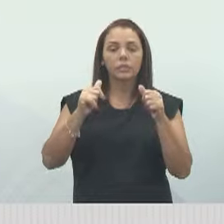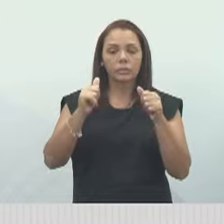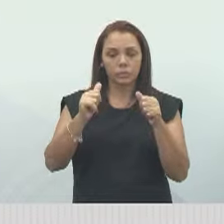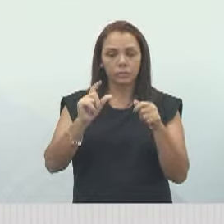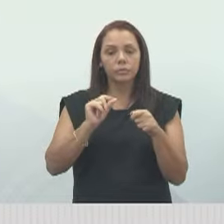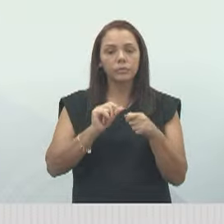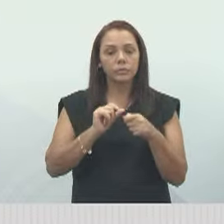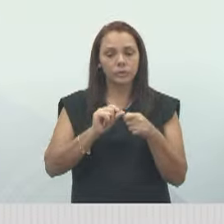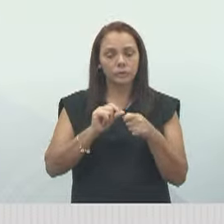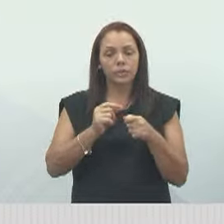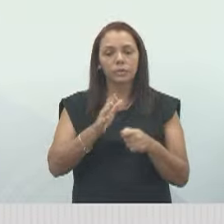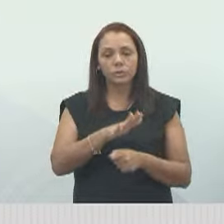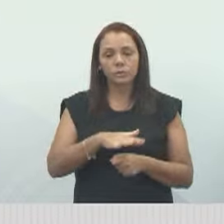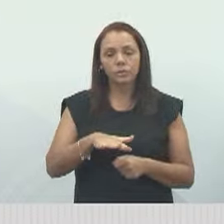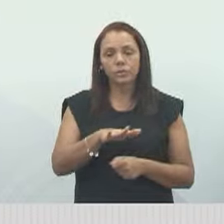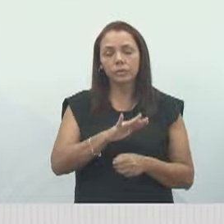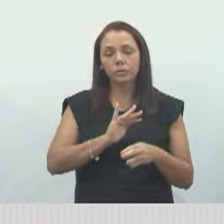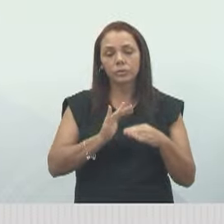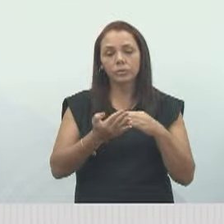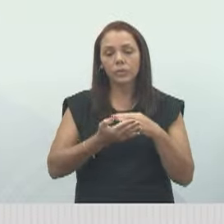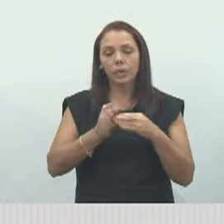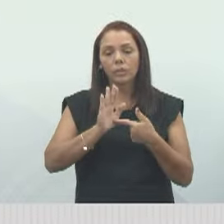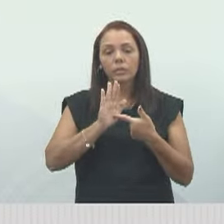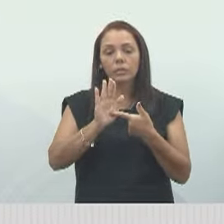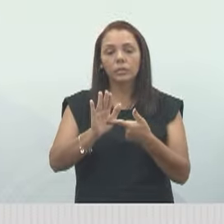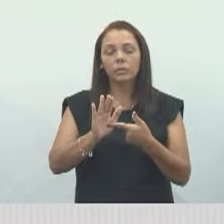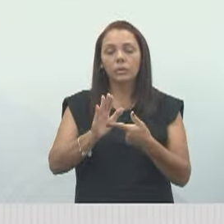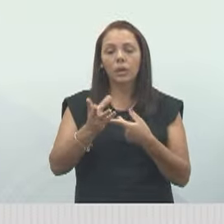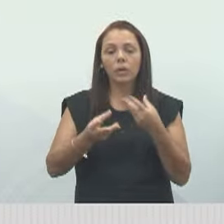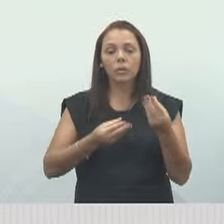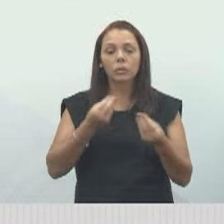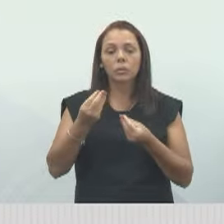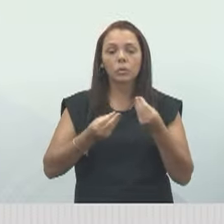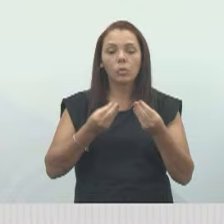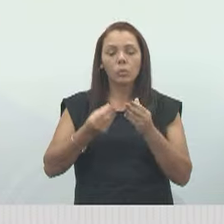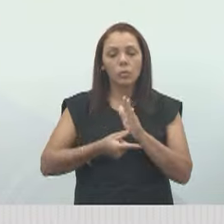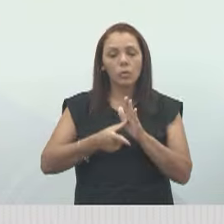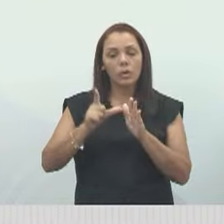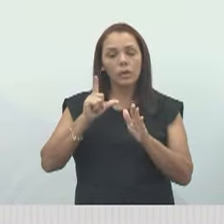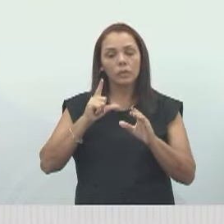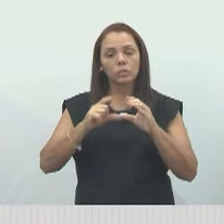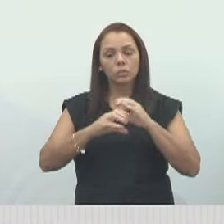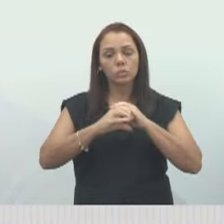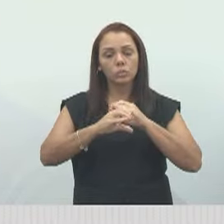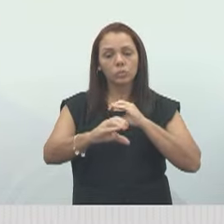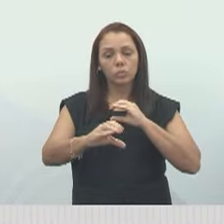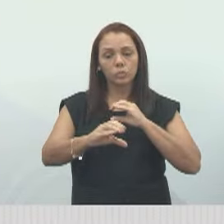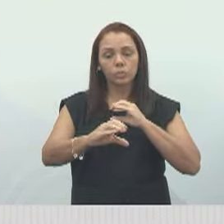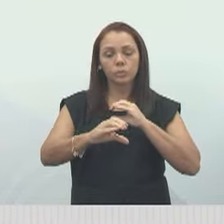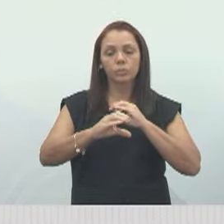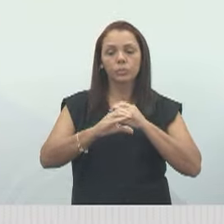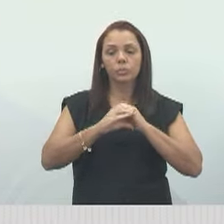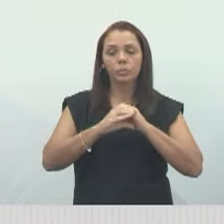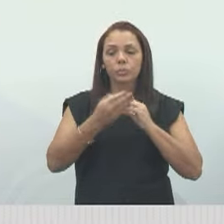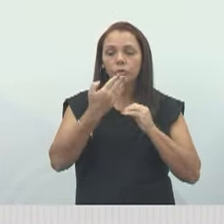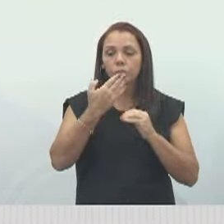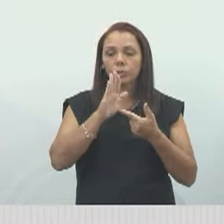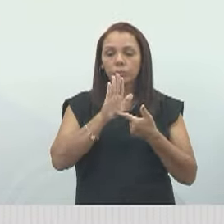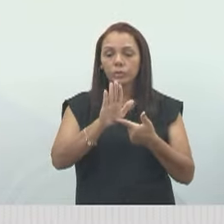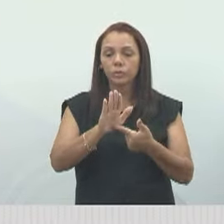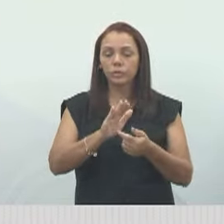Então, eu quero mostrar como que era a tubulação. Pode colocar, por favor?